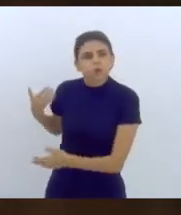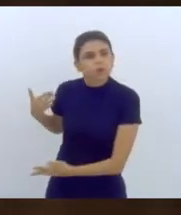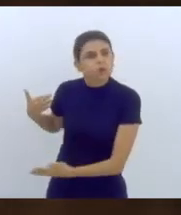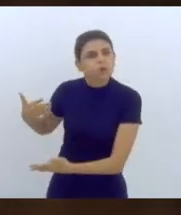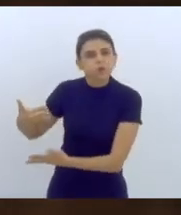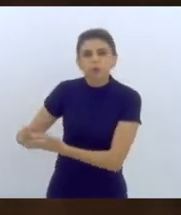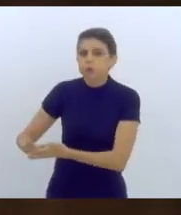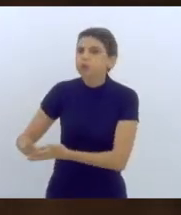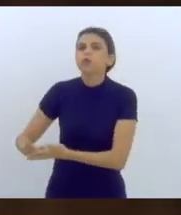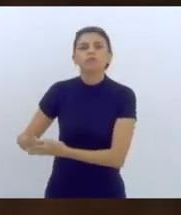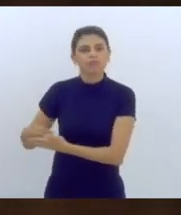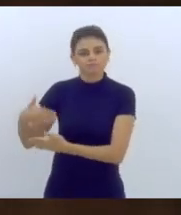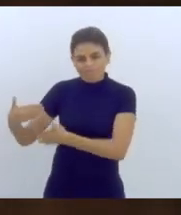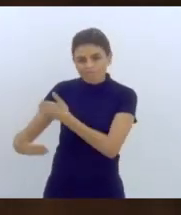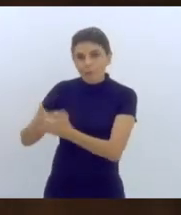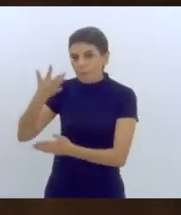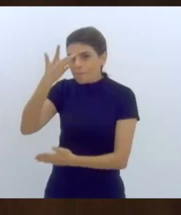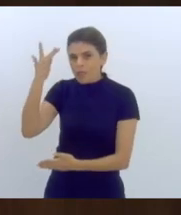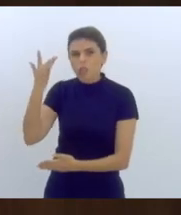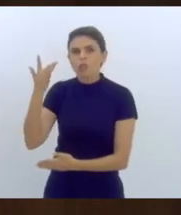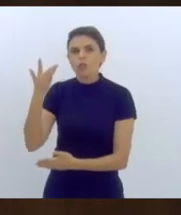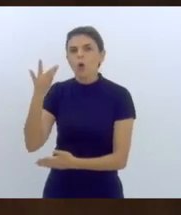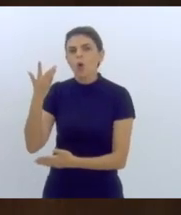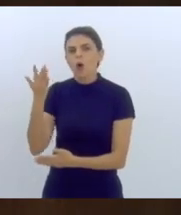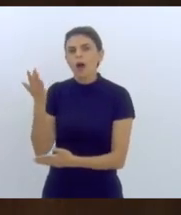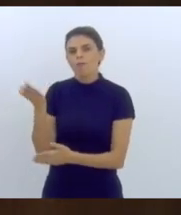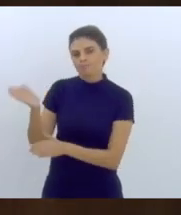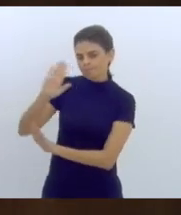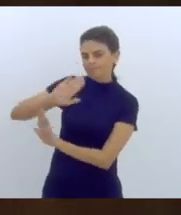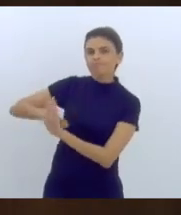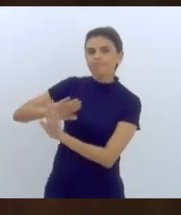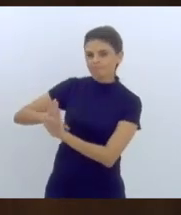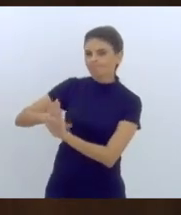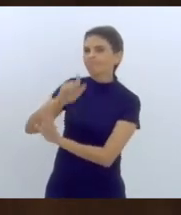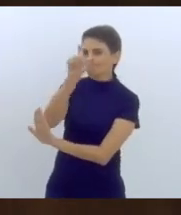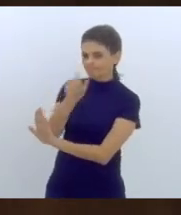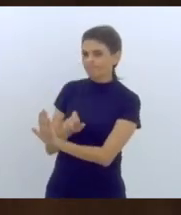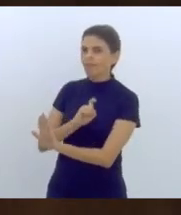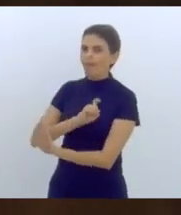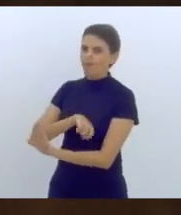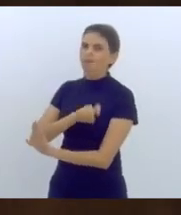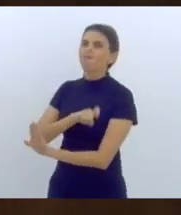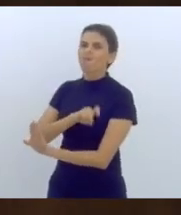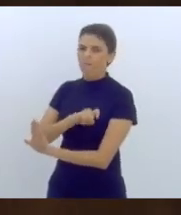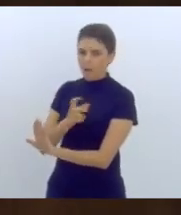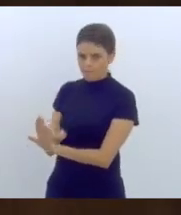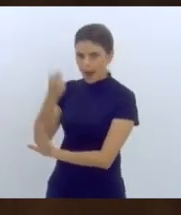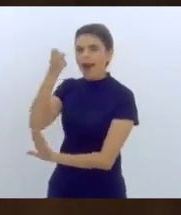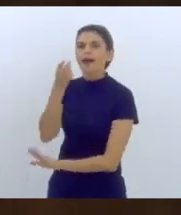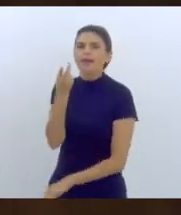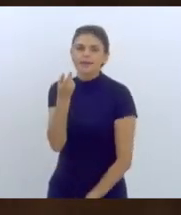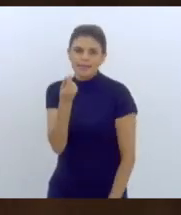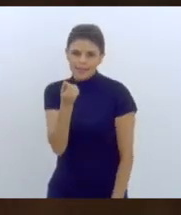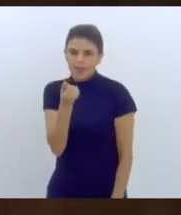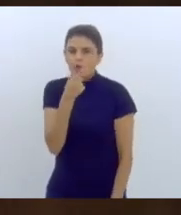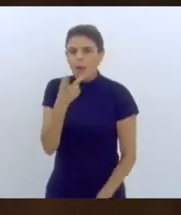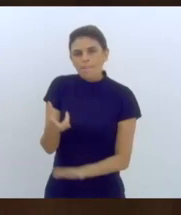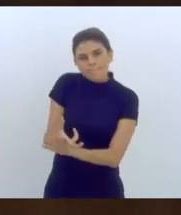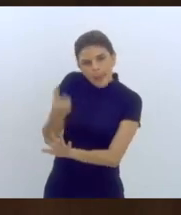conta desses maus elementos que existem no estado do Rio de Janeiro e que, de forma